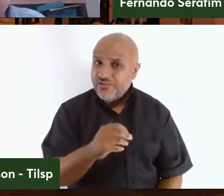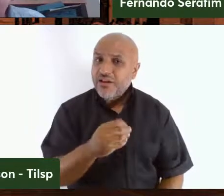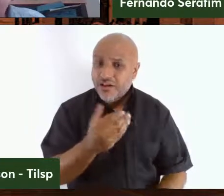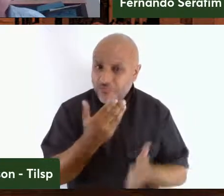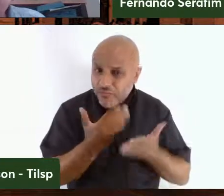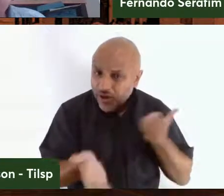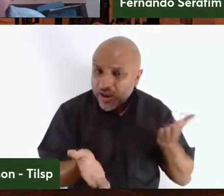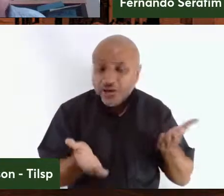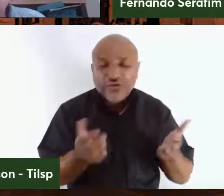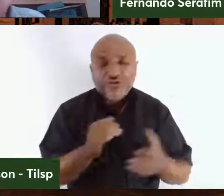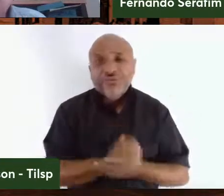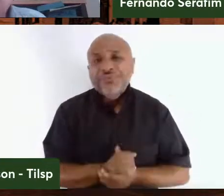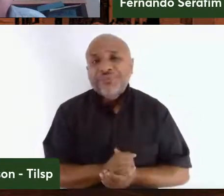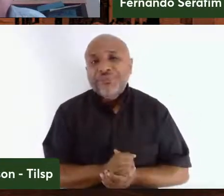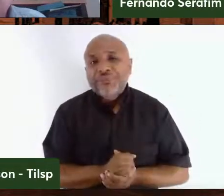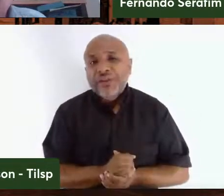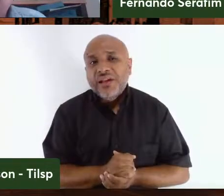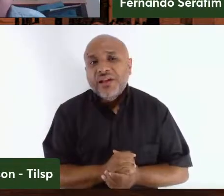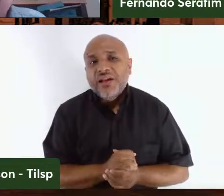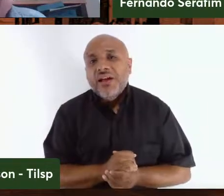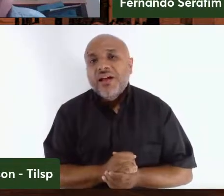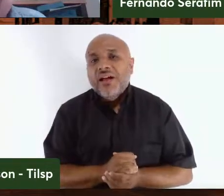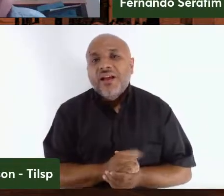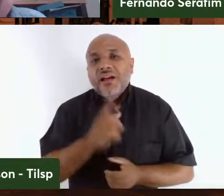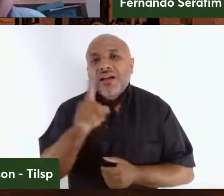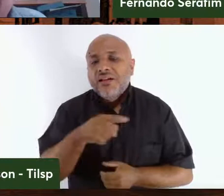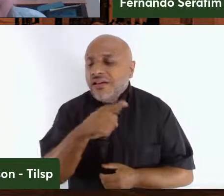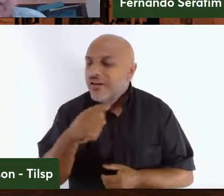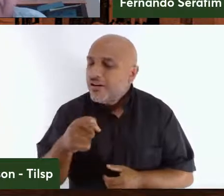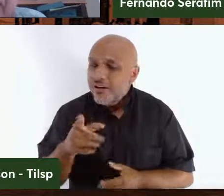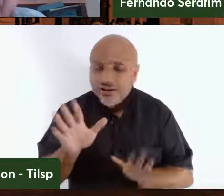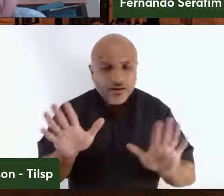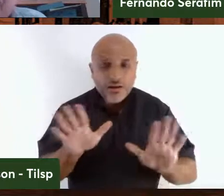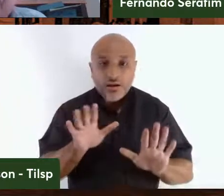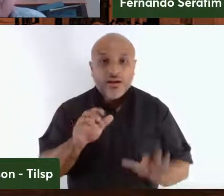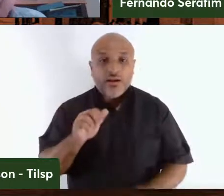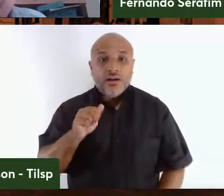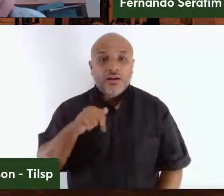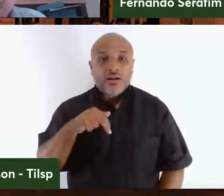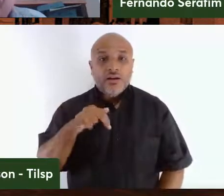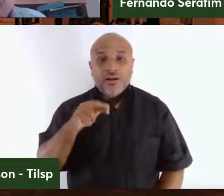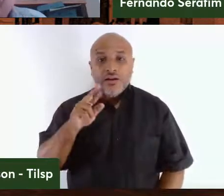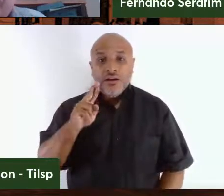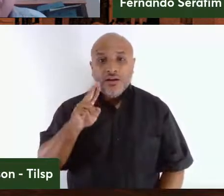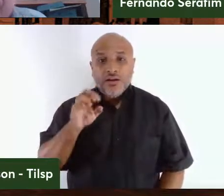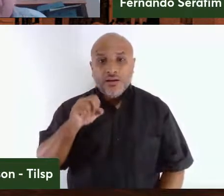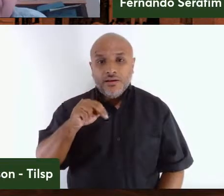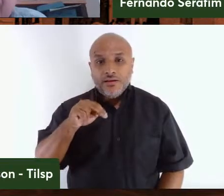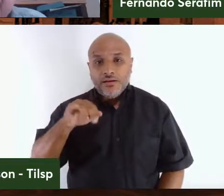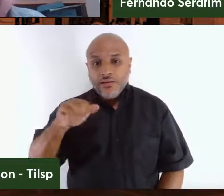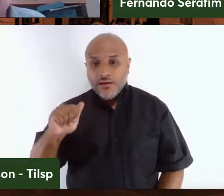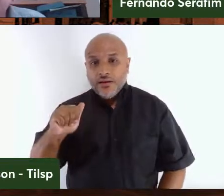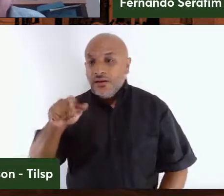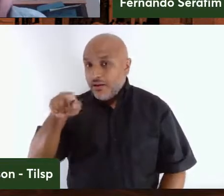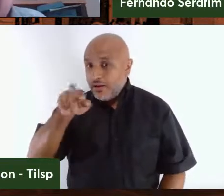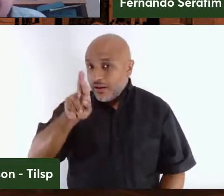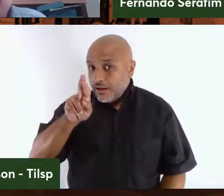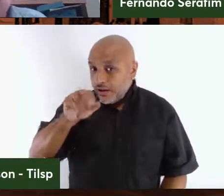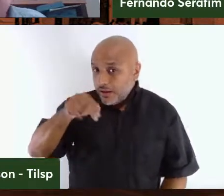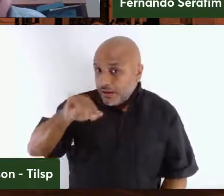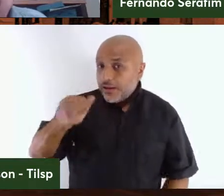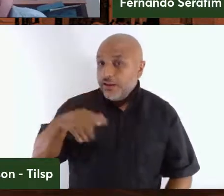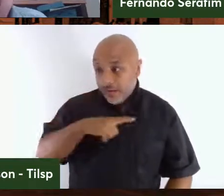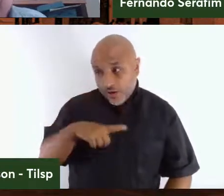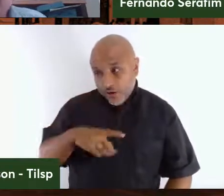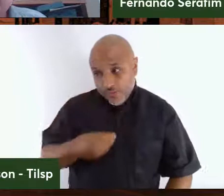a possibilidade da Zana, da Rania também ter uma vida feliz,